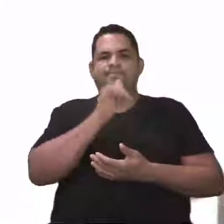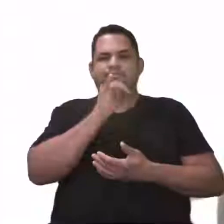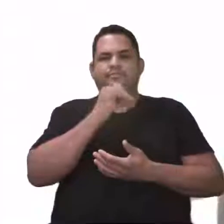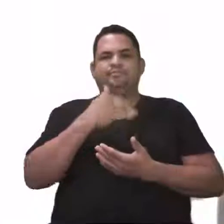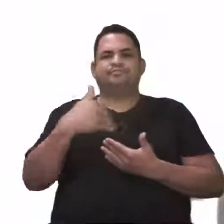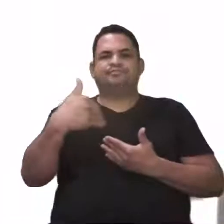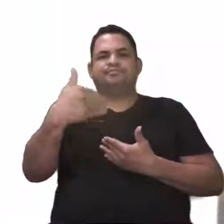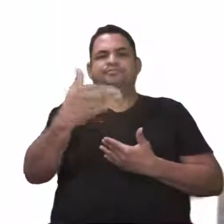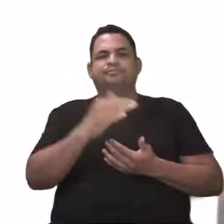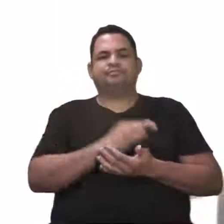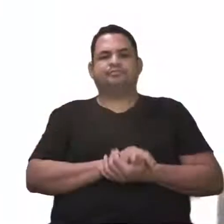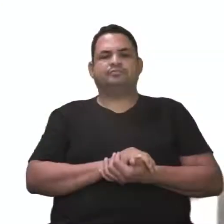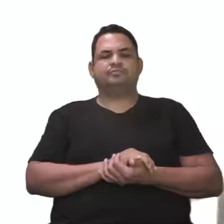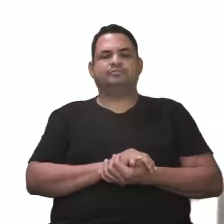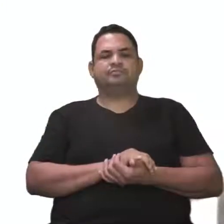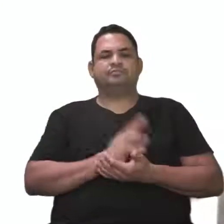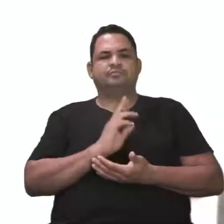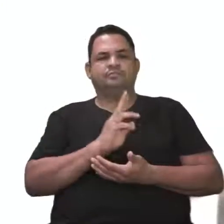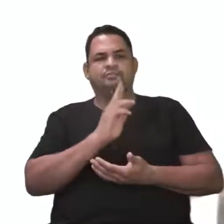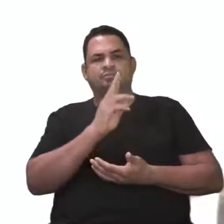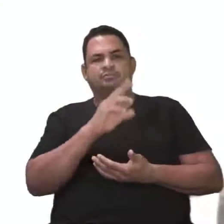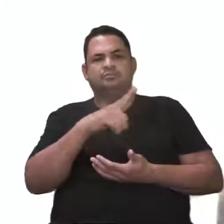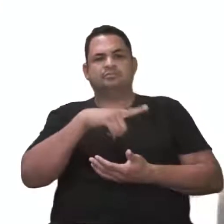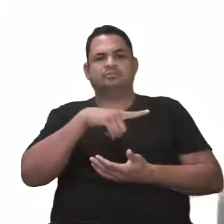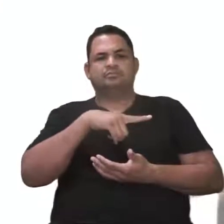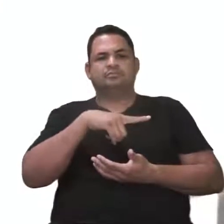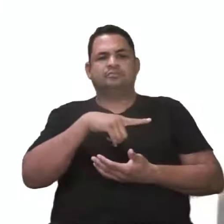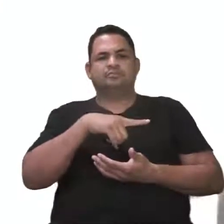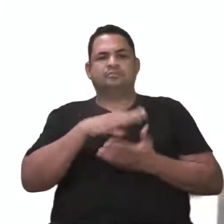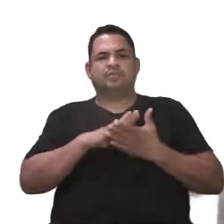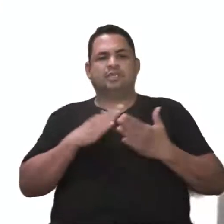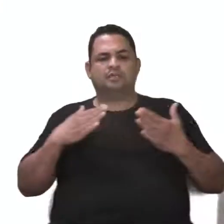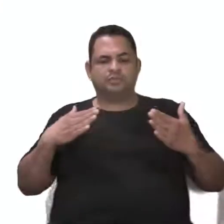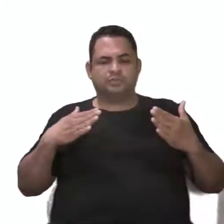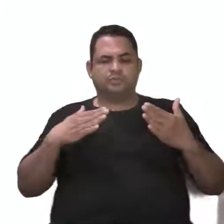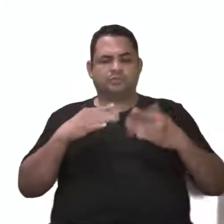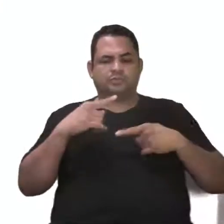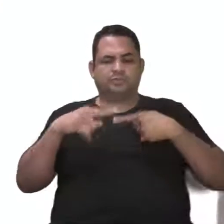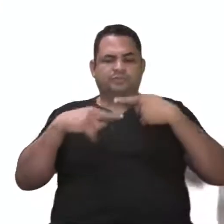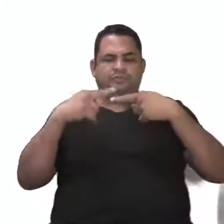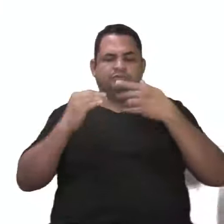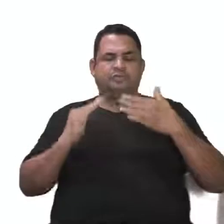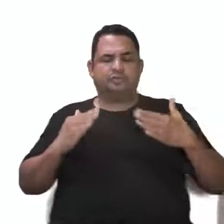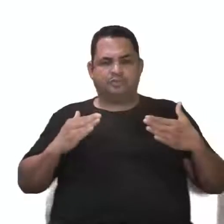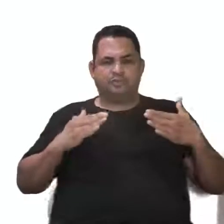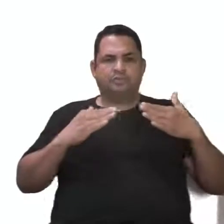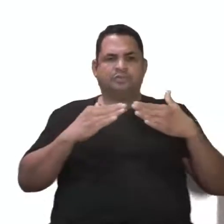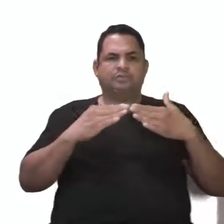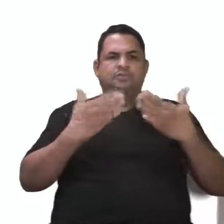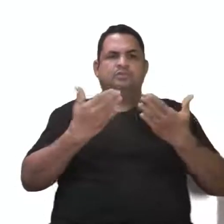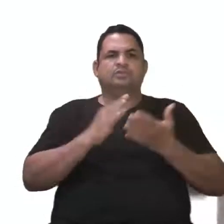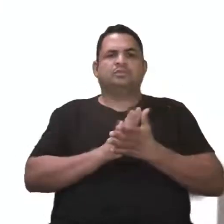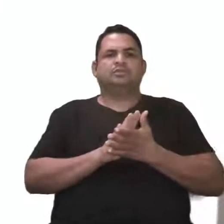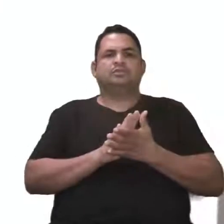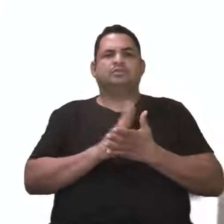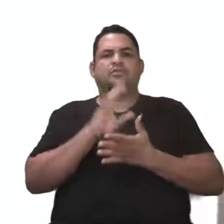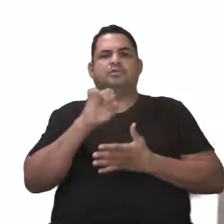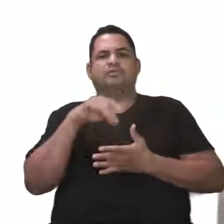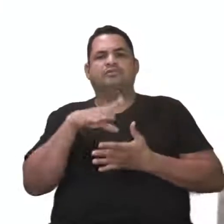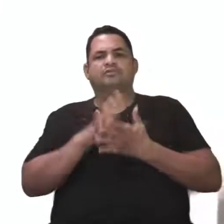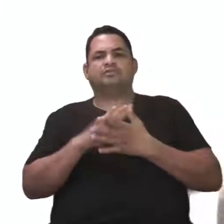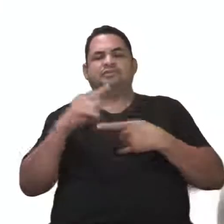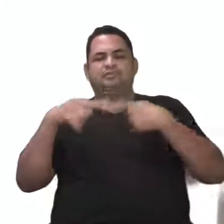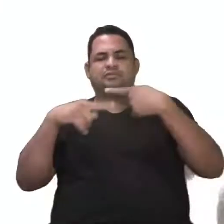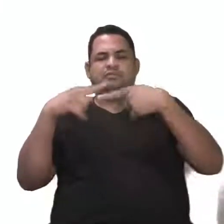lá? Nesse processo, a gente tem a convergência, evolução convergente ou